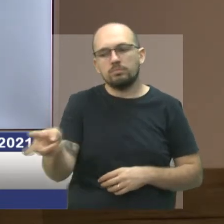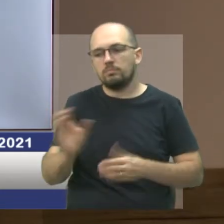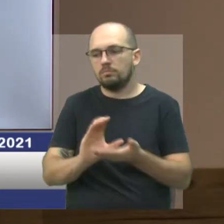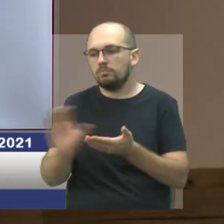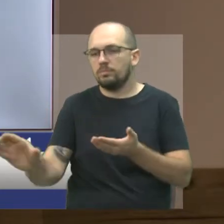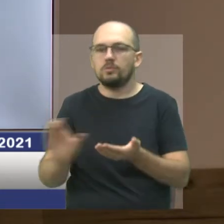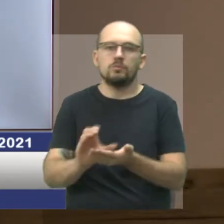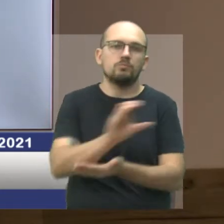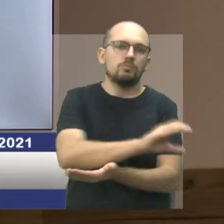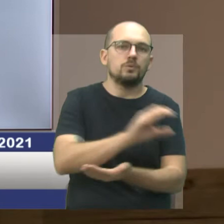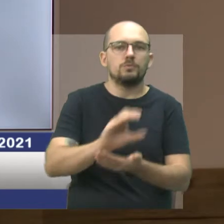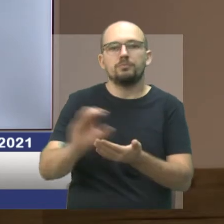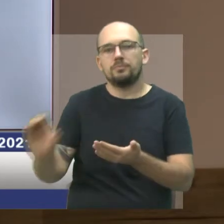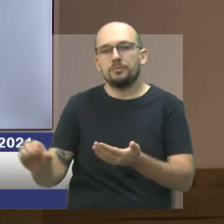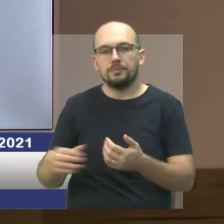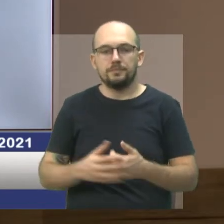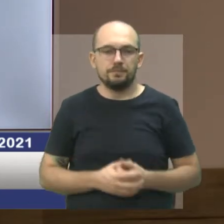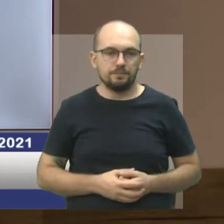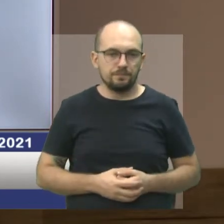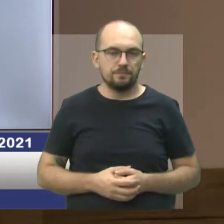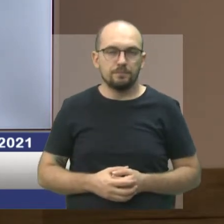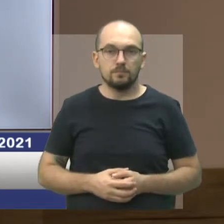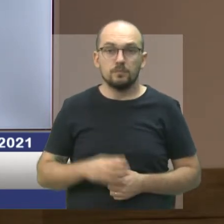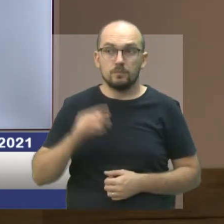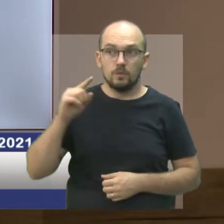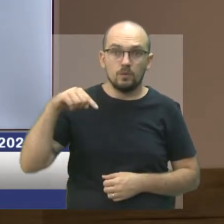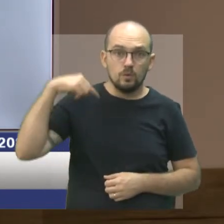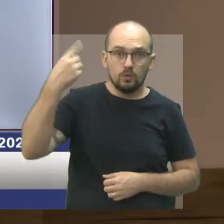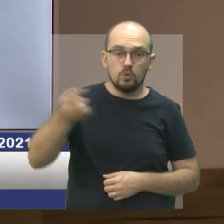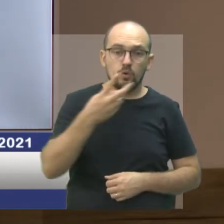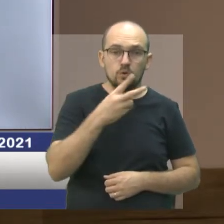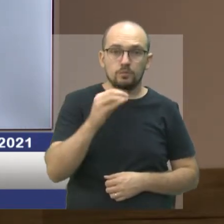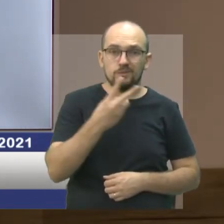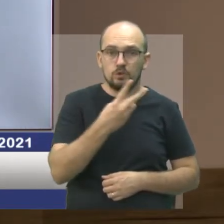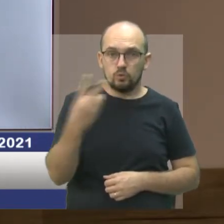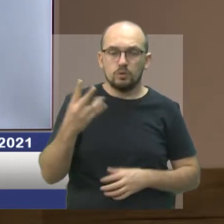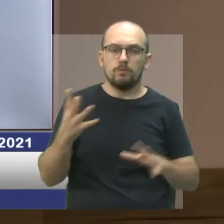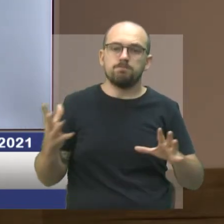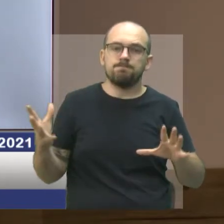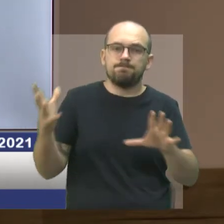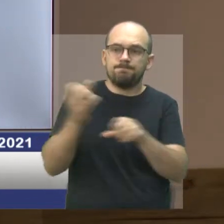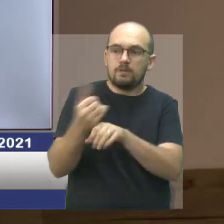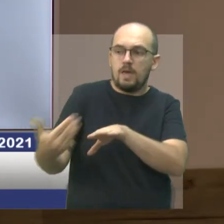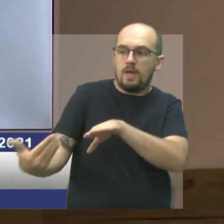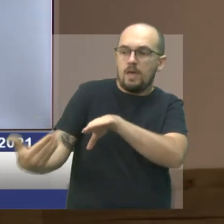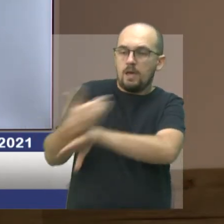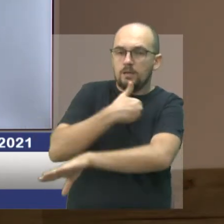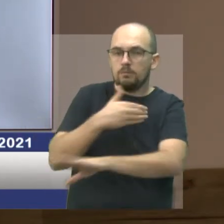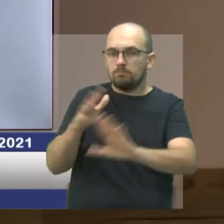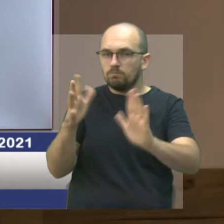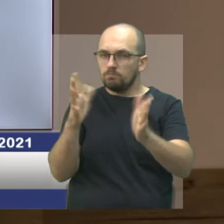Inicialmente, nós estamos prevendo para 2022 uma receita de R$